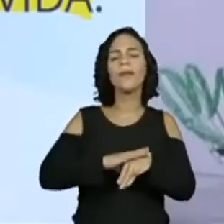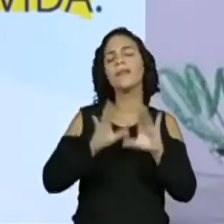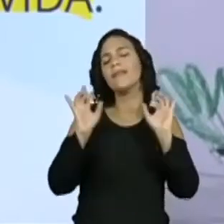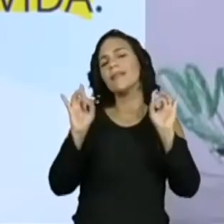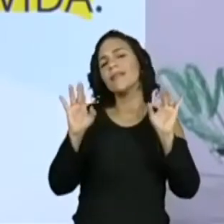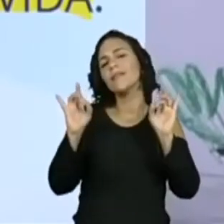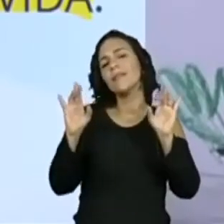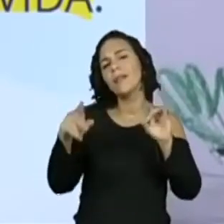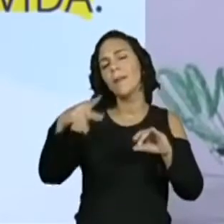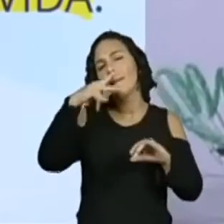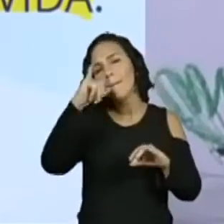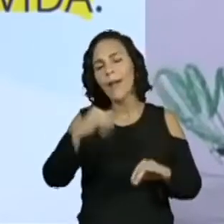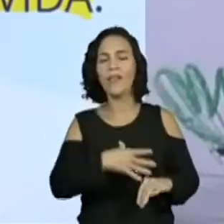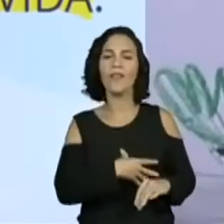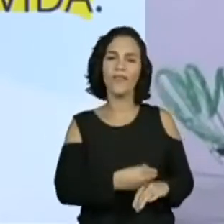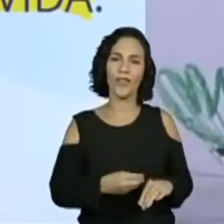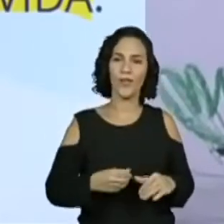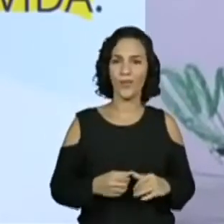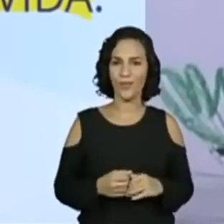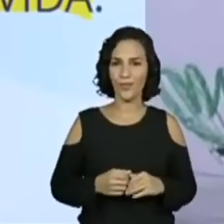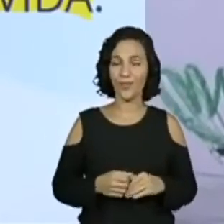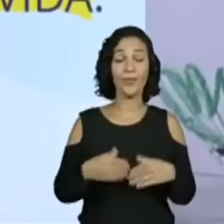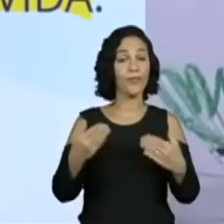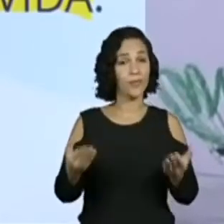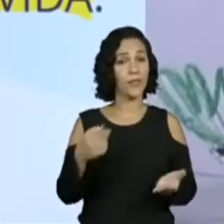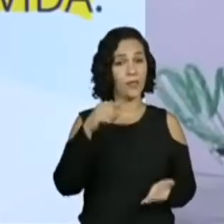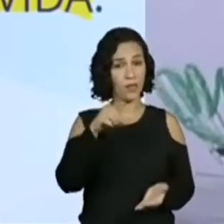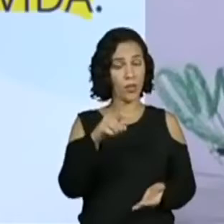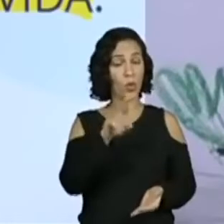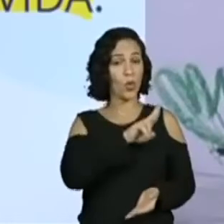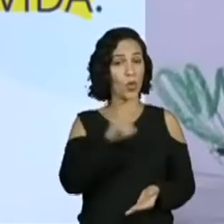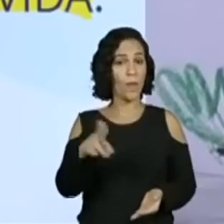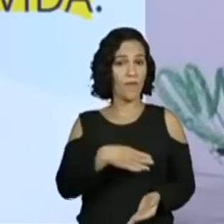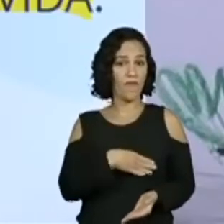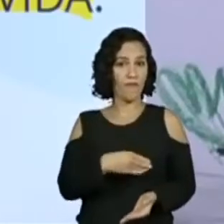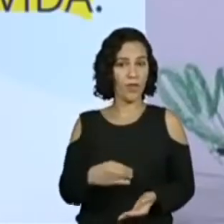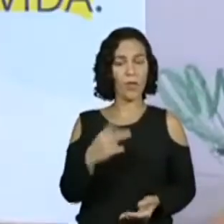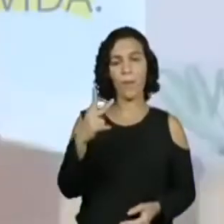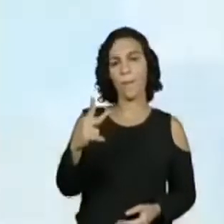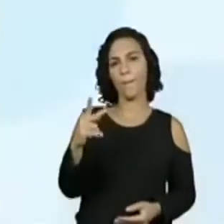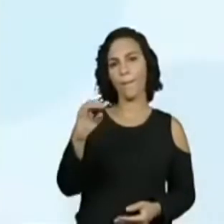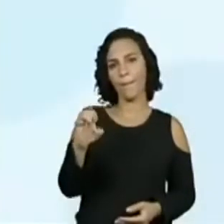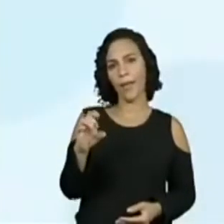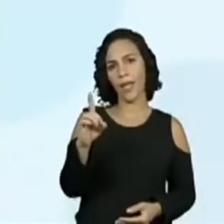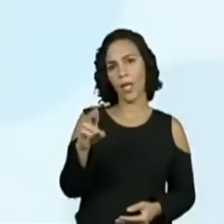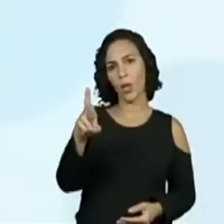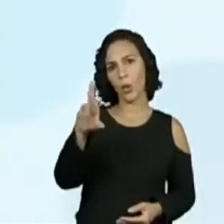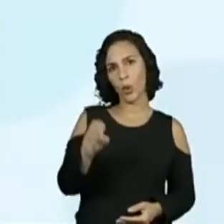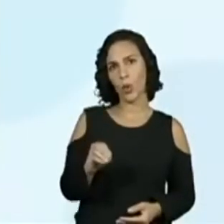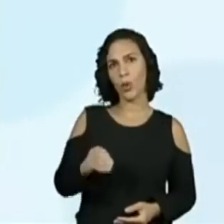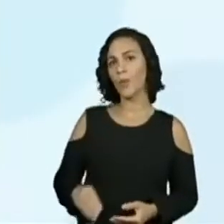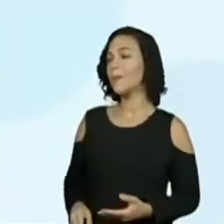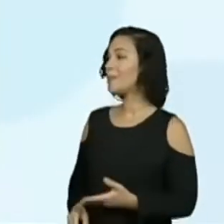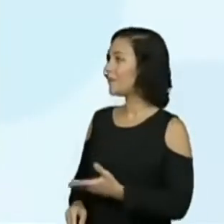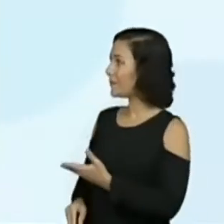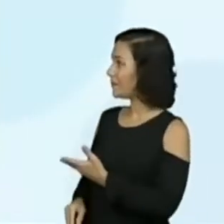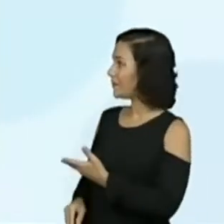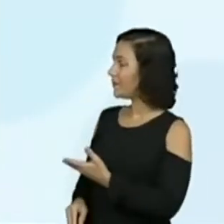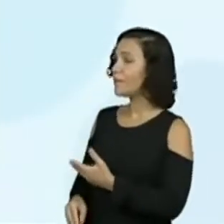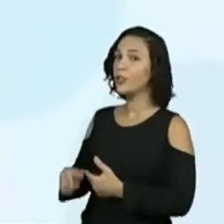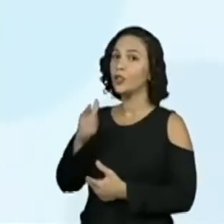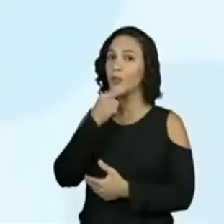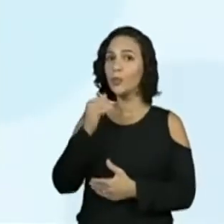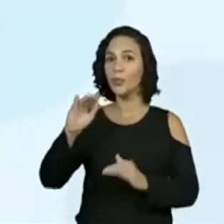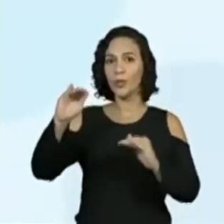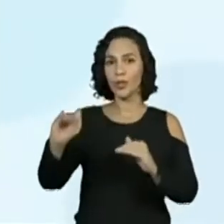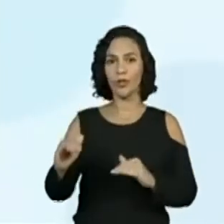filho. Então ele fala que o filho tem o nome de Pedro, então eu vou identificar o quê? Que essa criança é o Pedro, eu vou conseguir